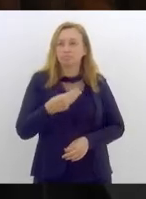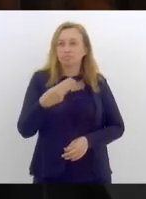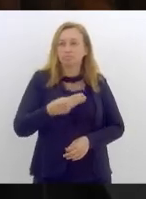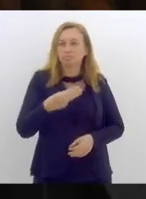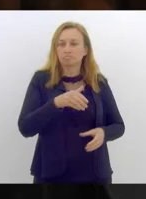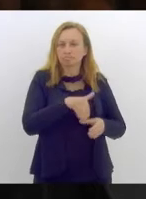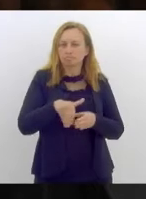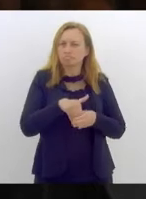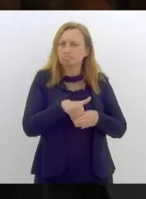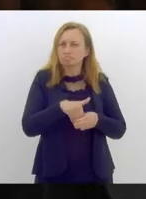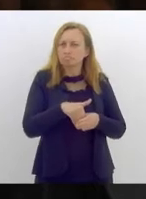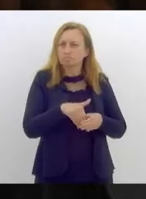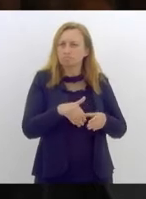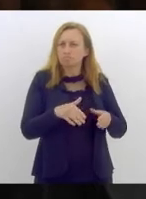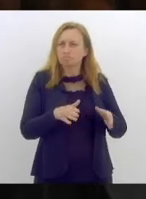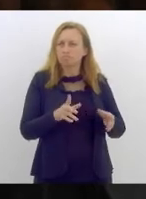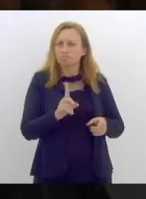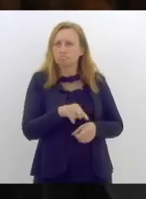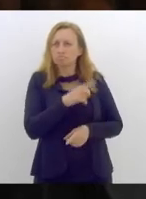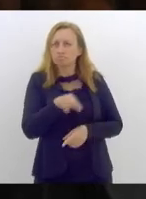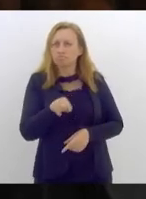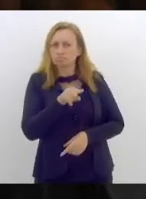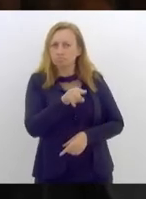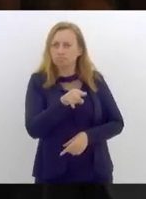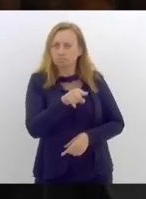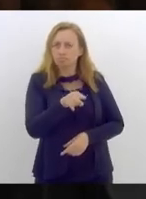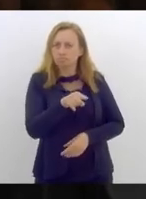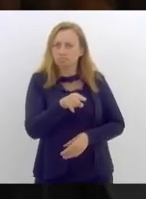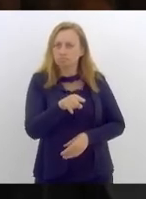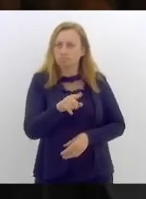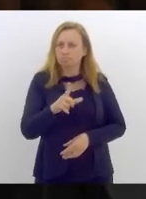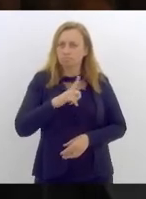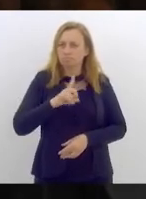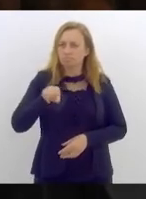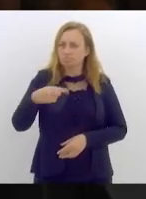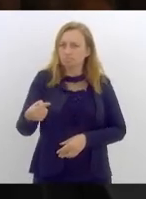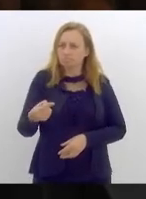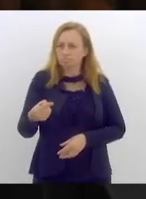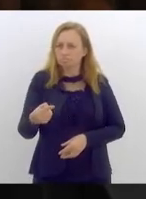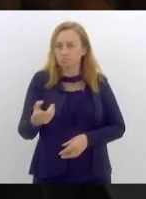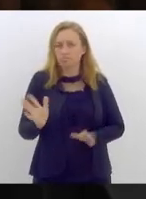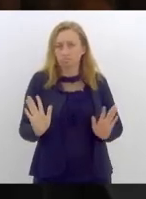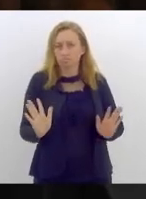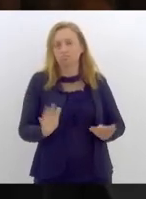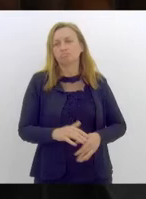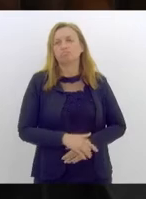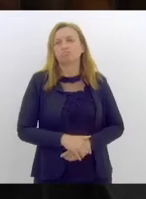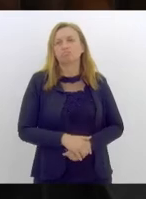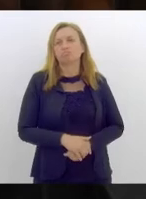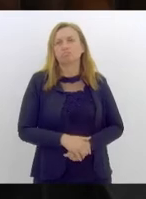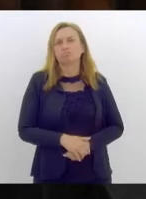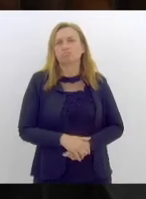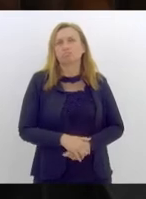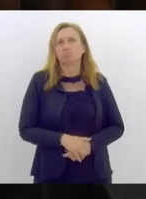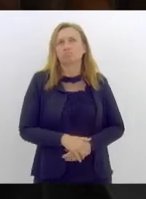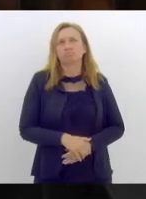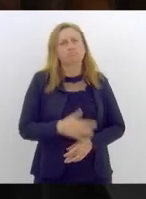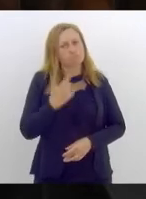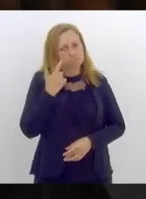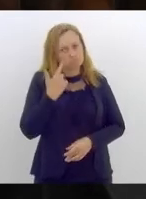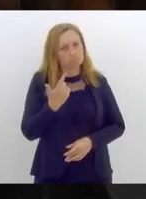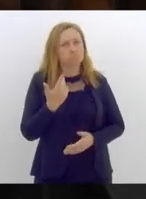turno anular essa para ter outra aliás isso a gente já viu